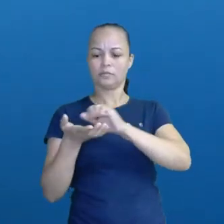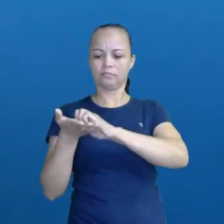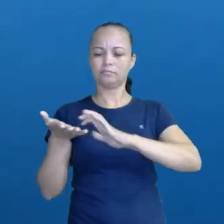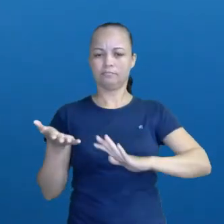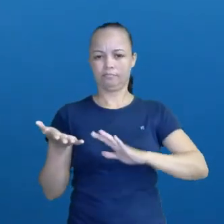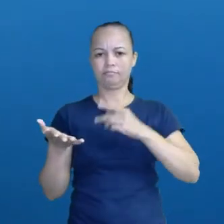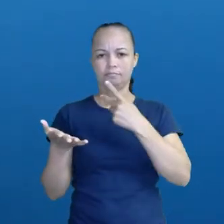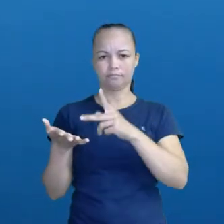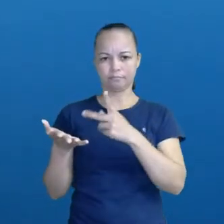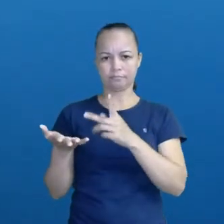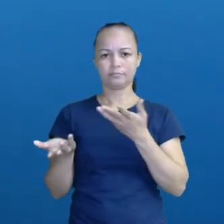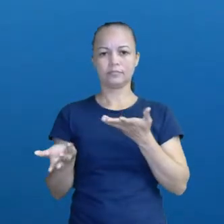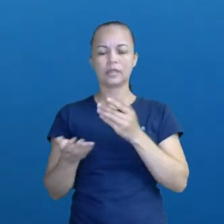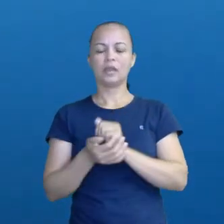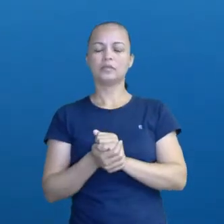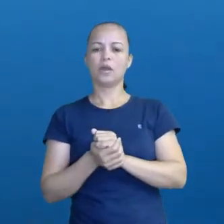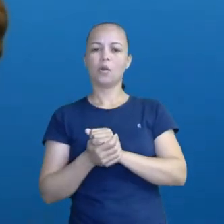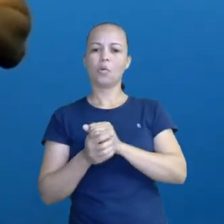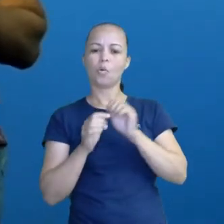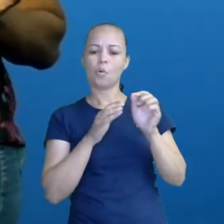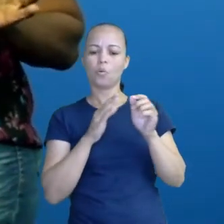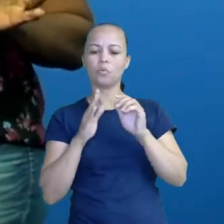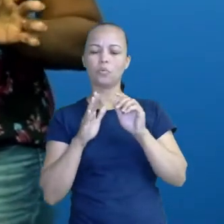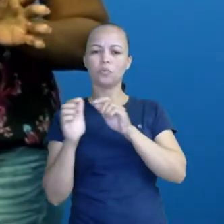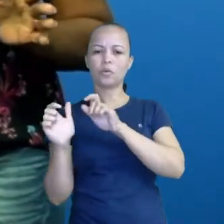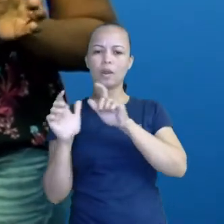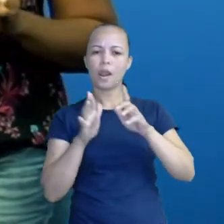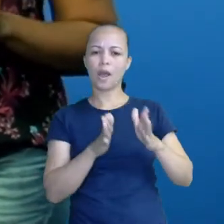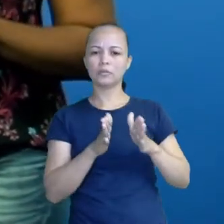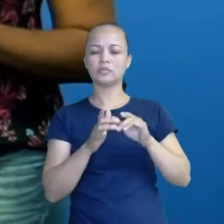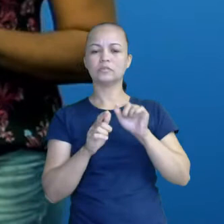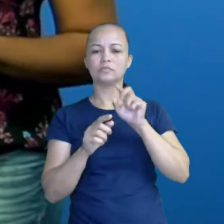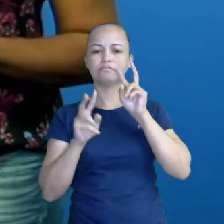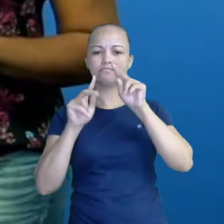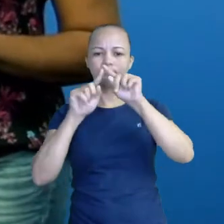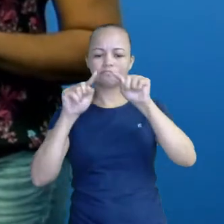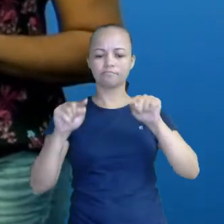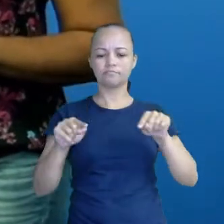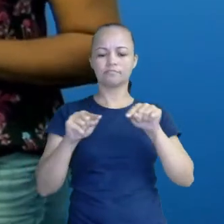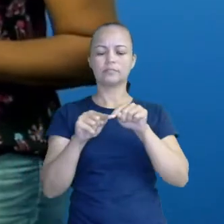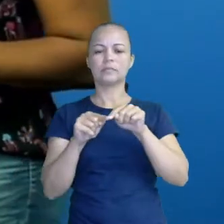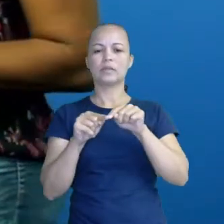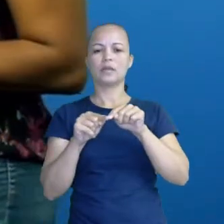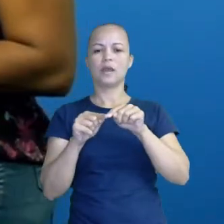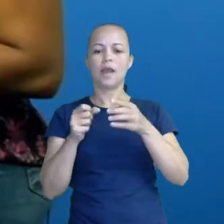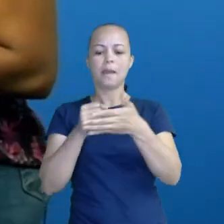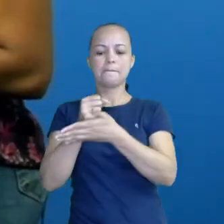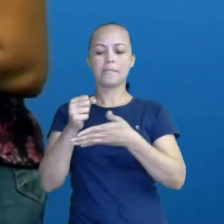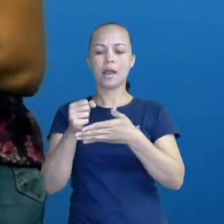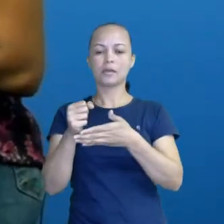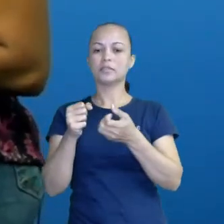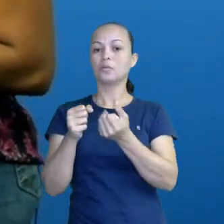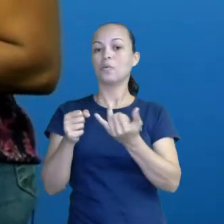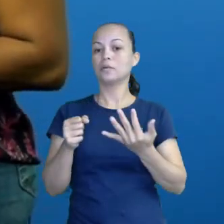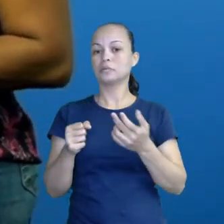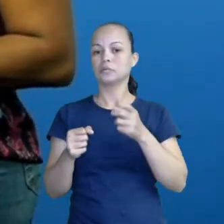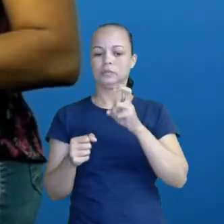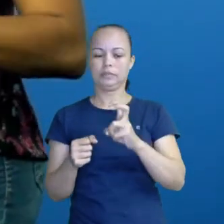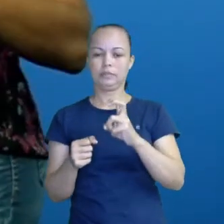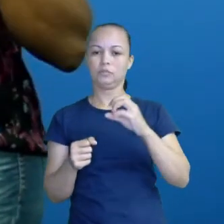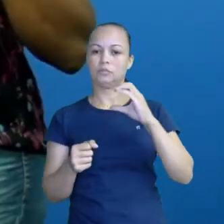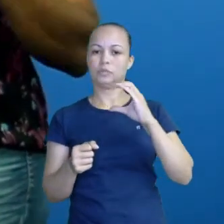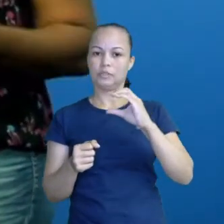atividade ao lado você vê que o triângulo diz o que que a base dele é quanto 5